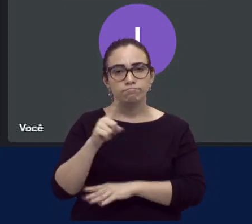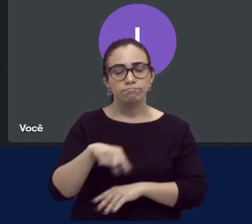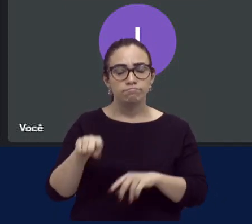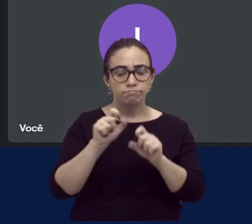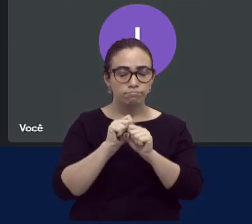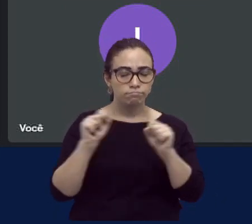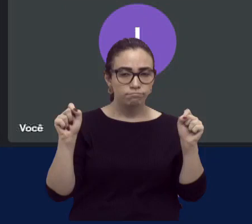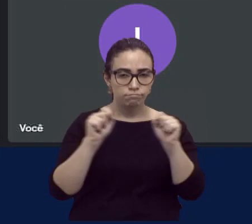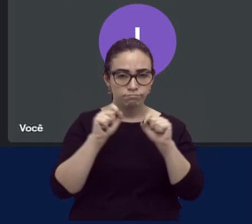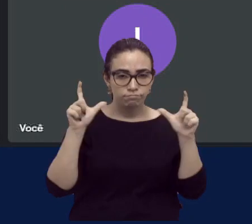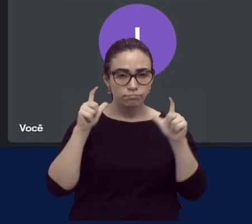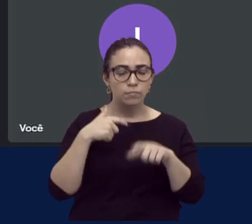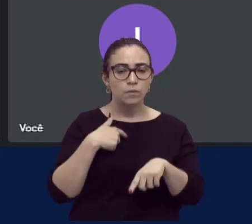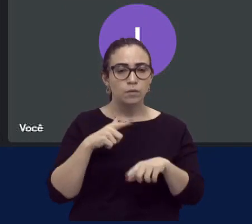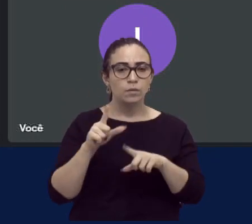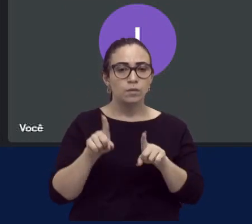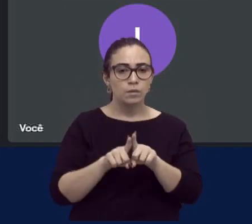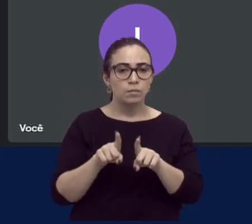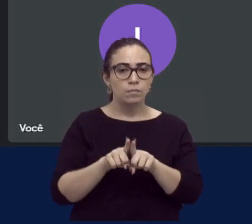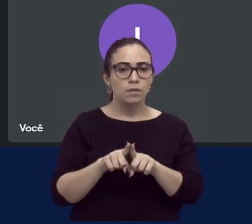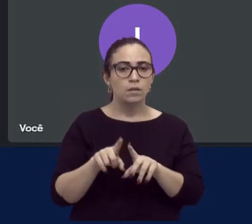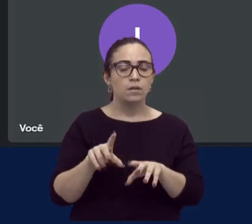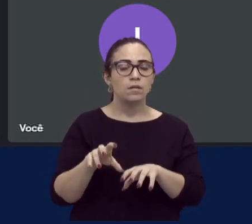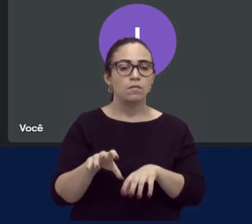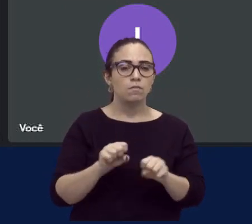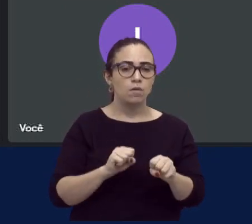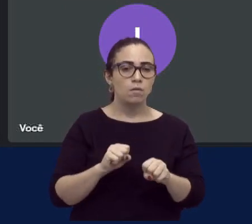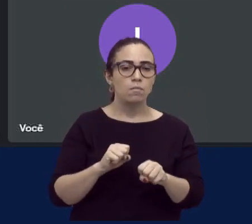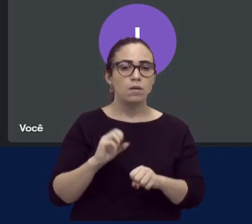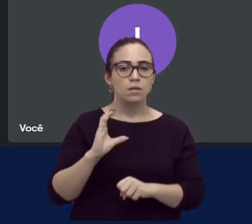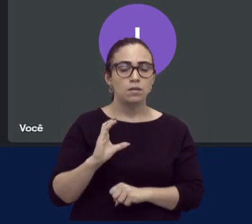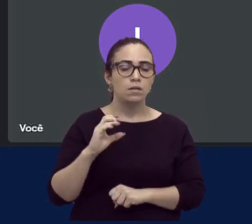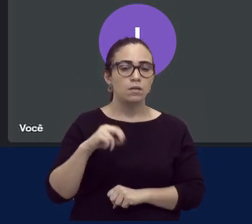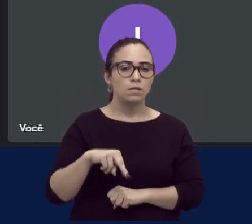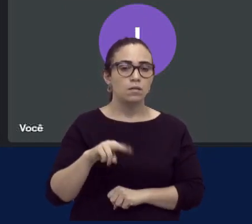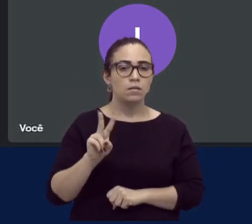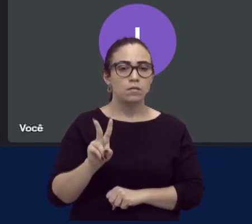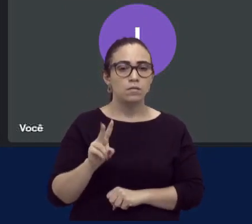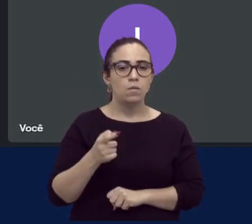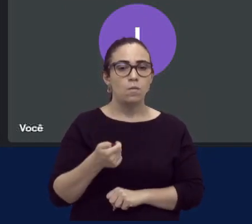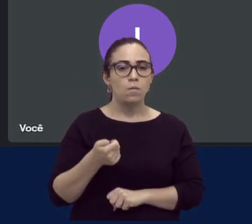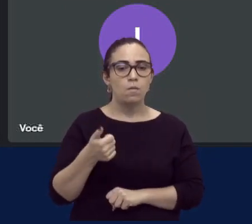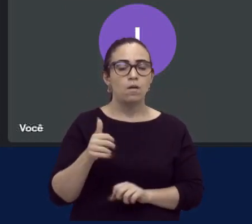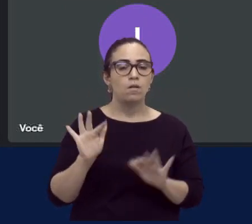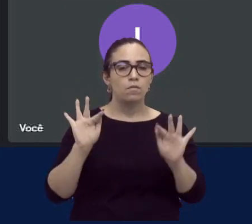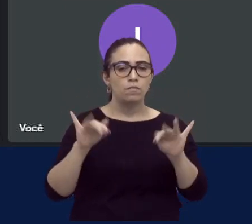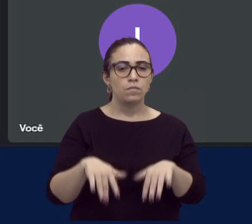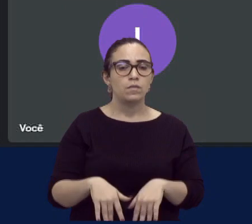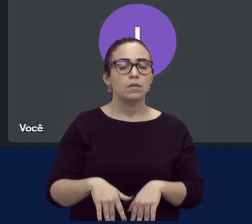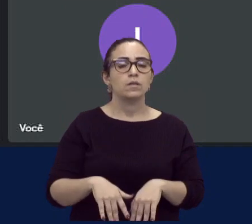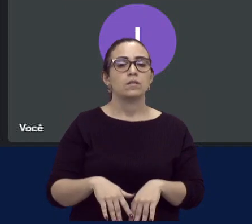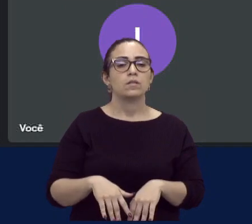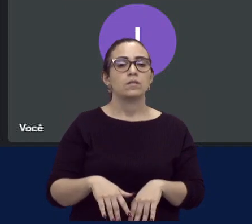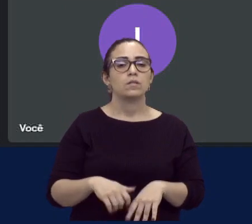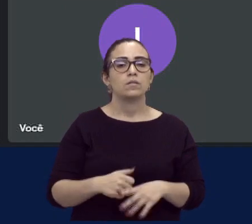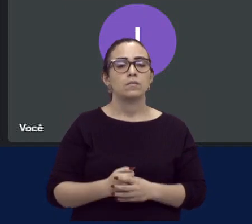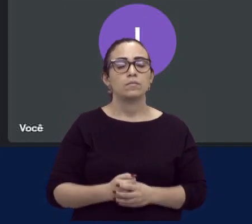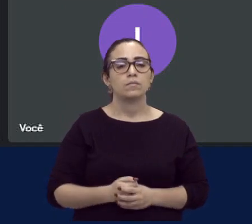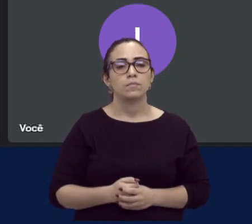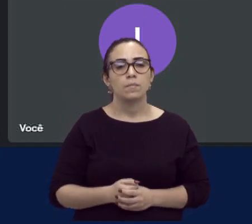Mas eu também sou formada em comunicação não violenta, né? Estou já finalizando aqui, praticamente, né?